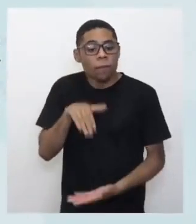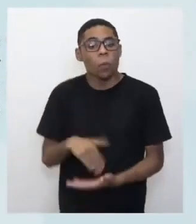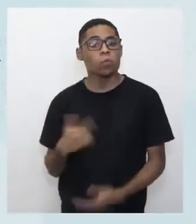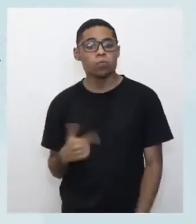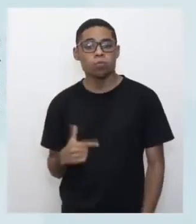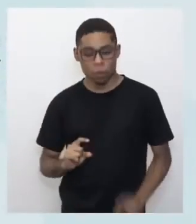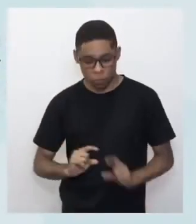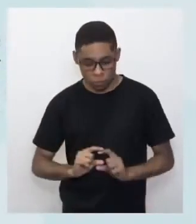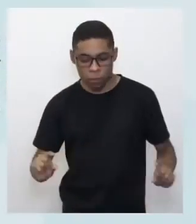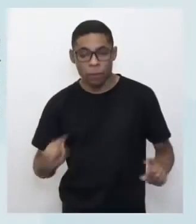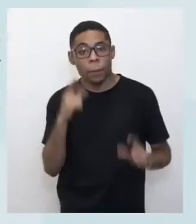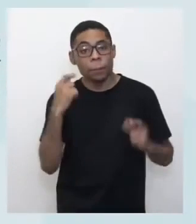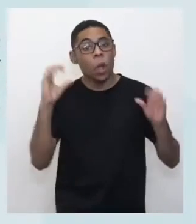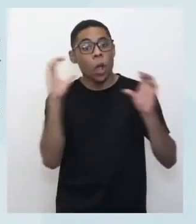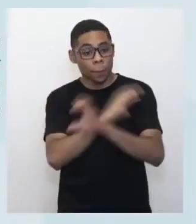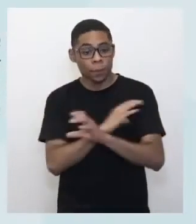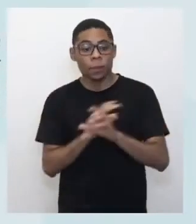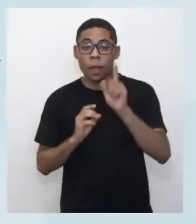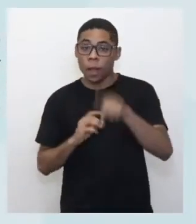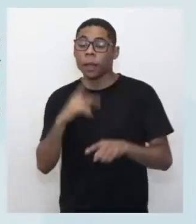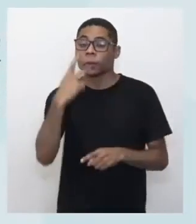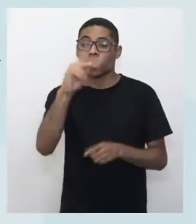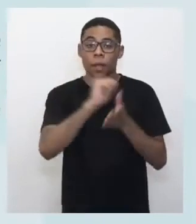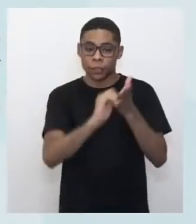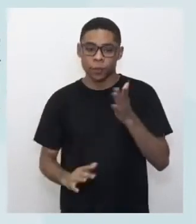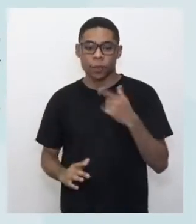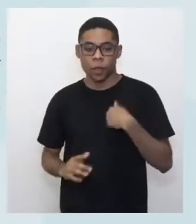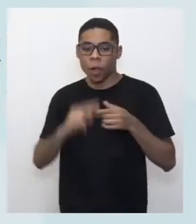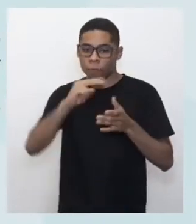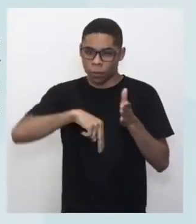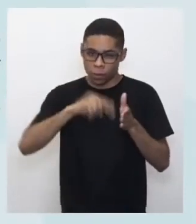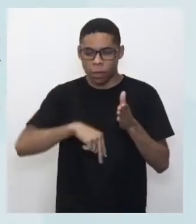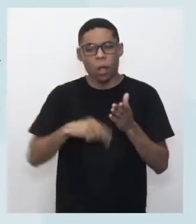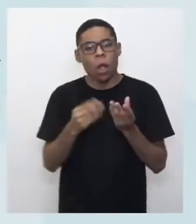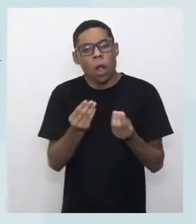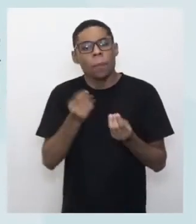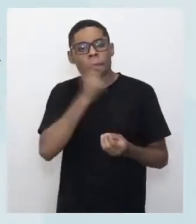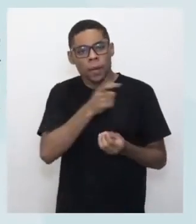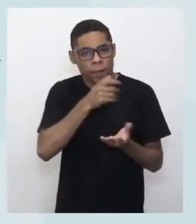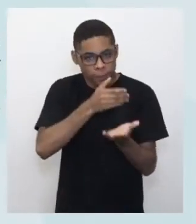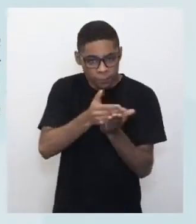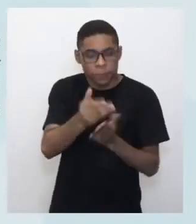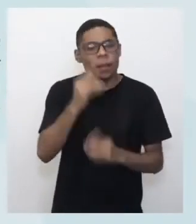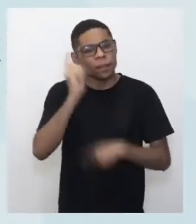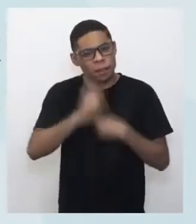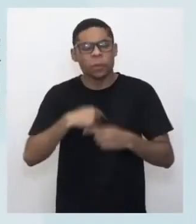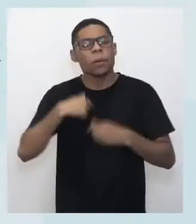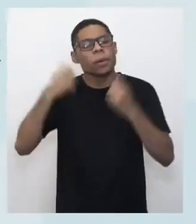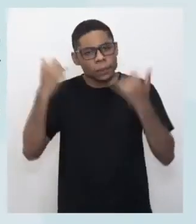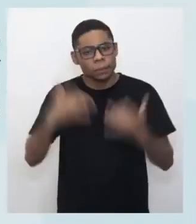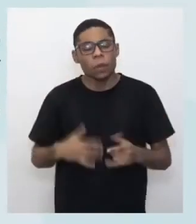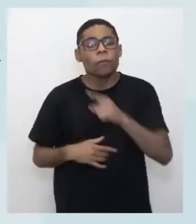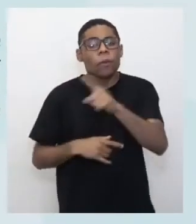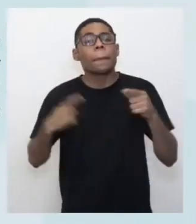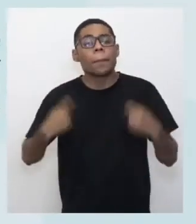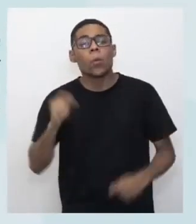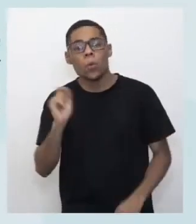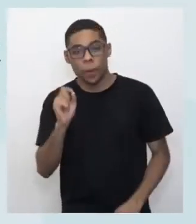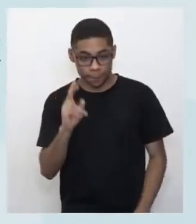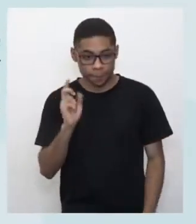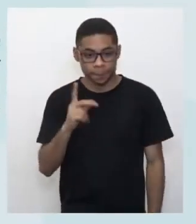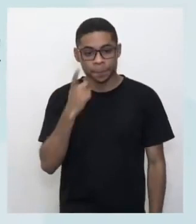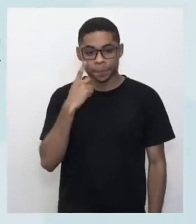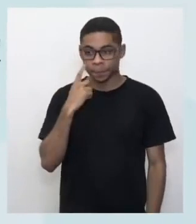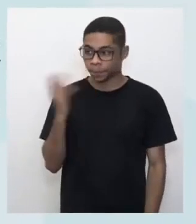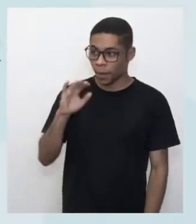né? E isso vai ser parte da lição de vocês. Eu vou ler aqui o início da piada com vocês, e daí eu já explico o que vocês têm que fazer, ok? Ed,